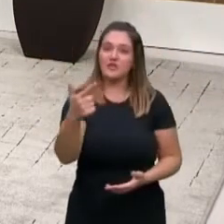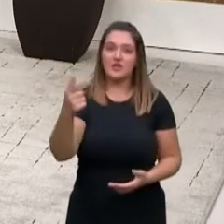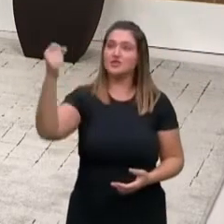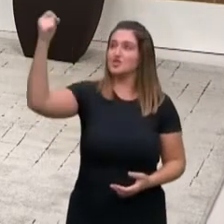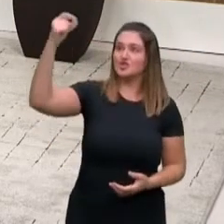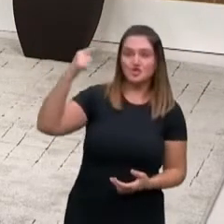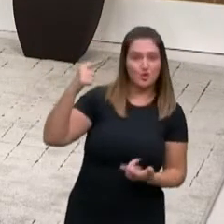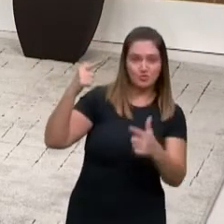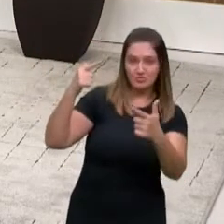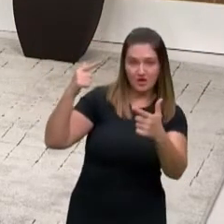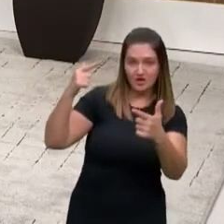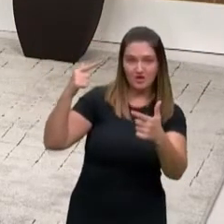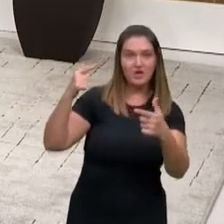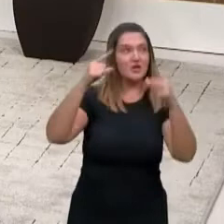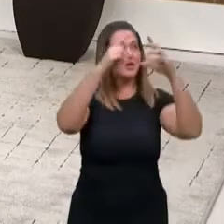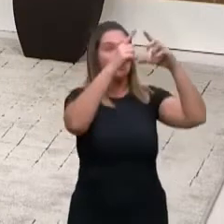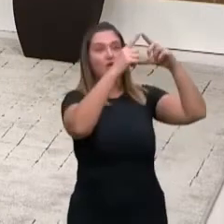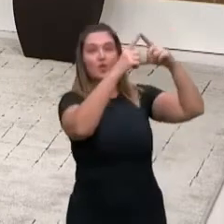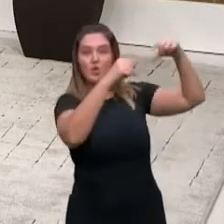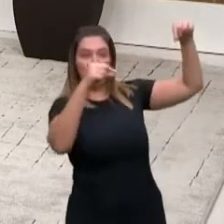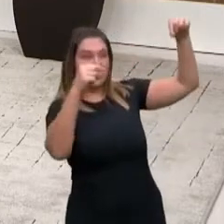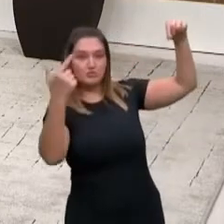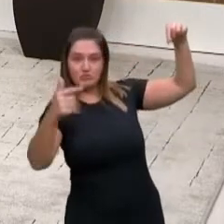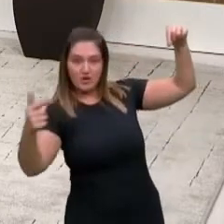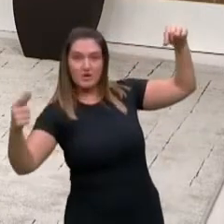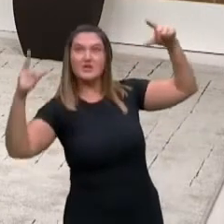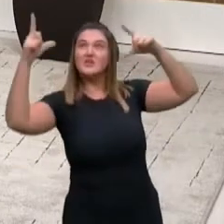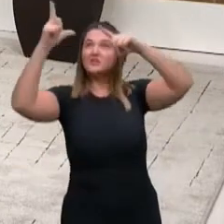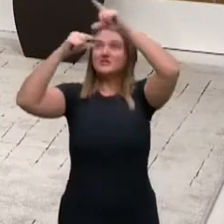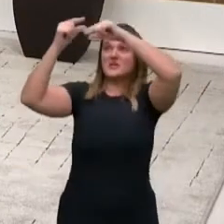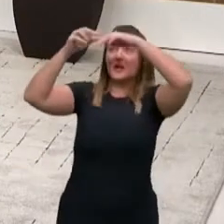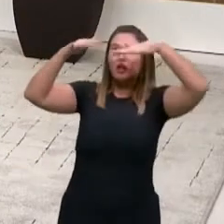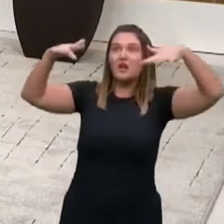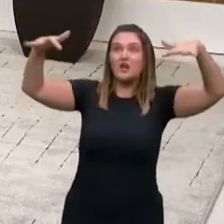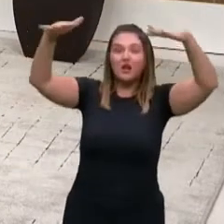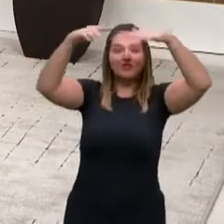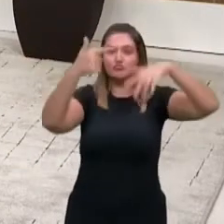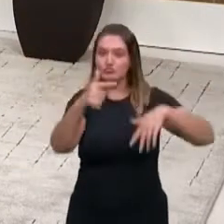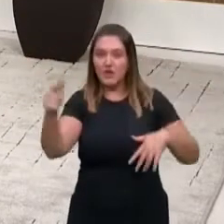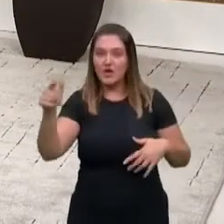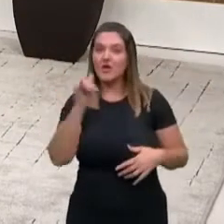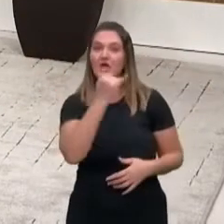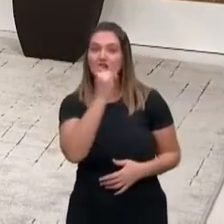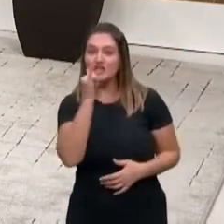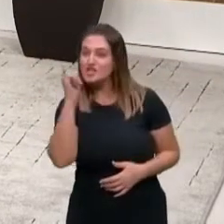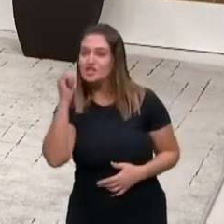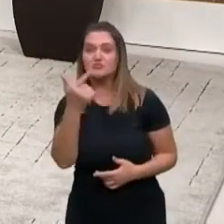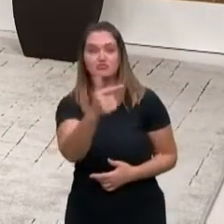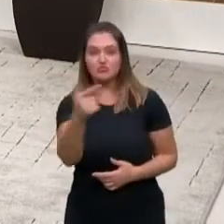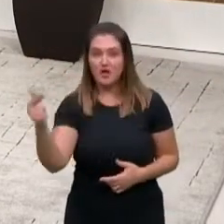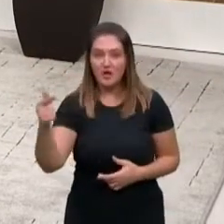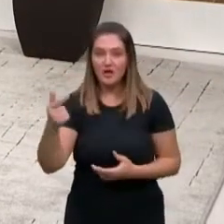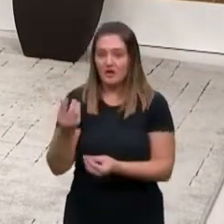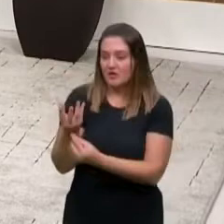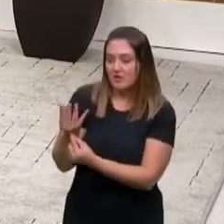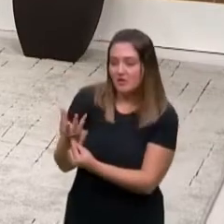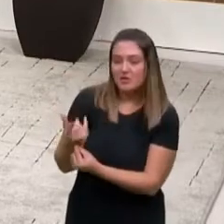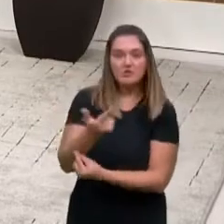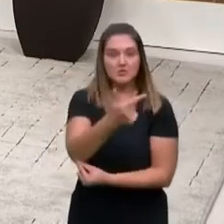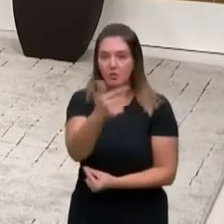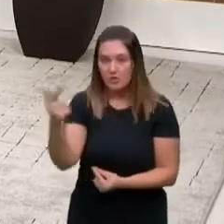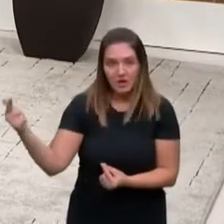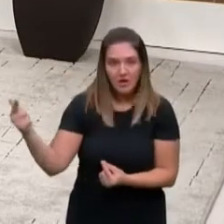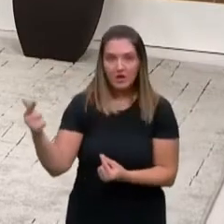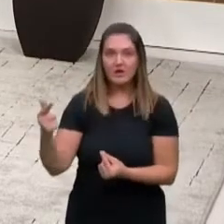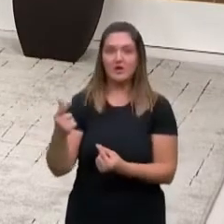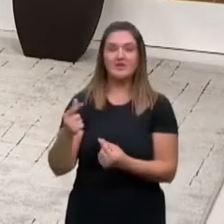vai ter luz nem do sol, nem da lua, nem das estrelas, nem luz elétrica, nem lamparina, nem